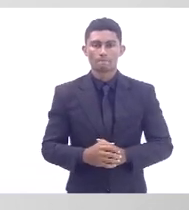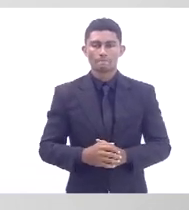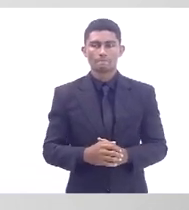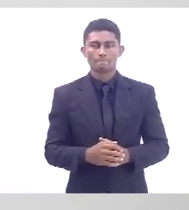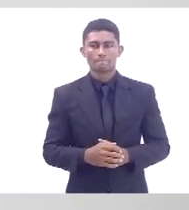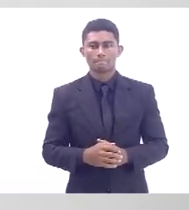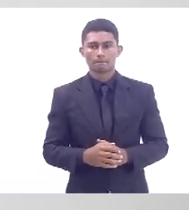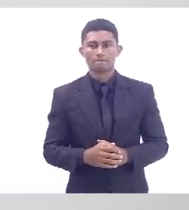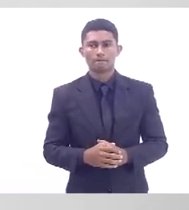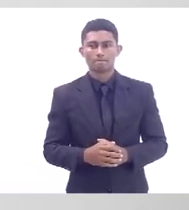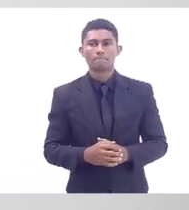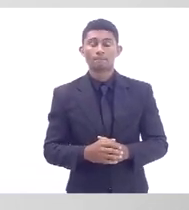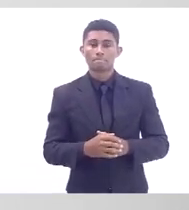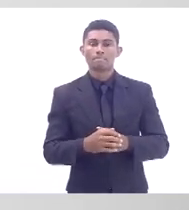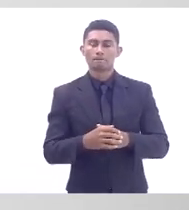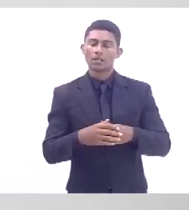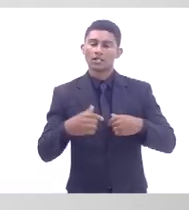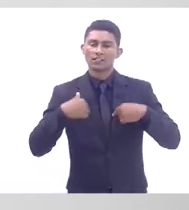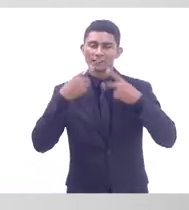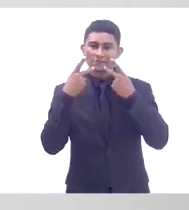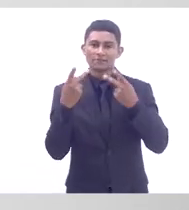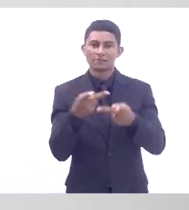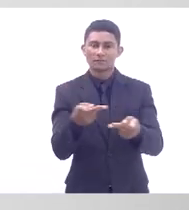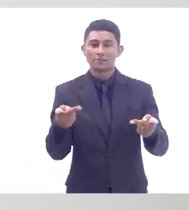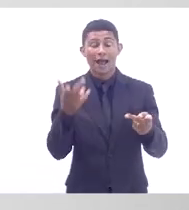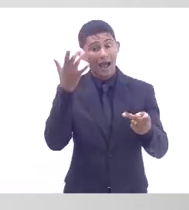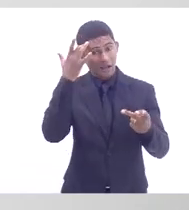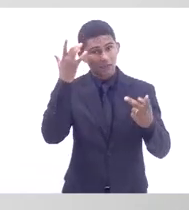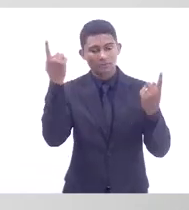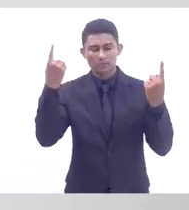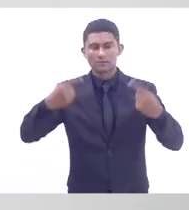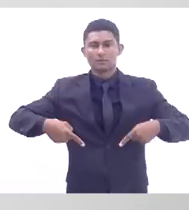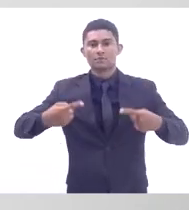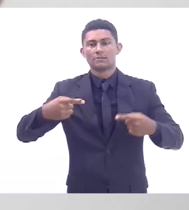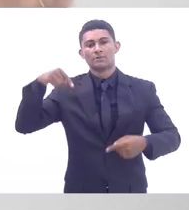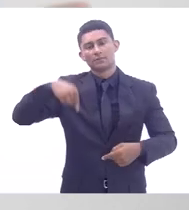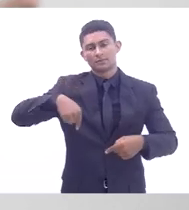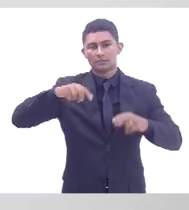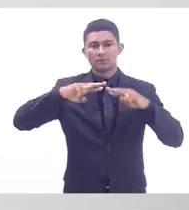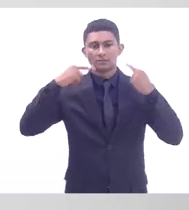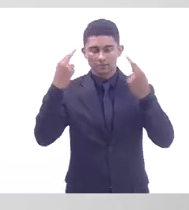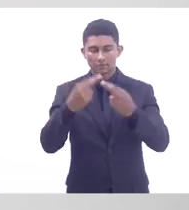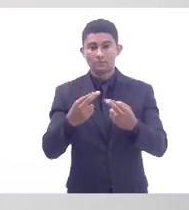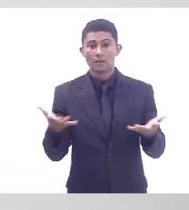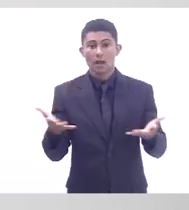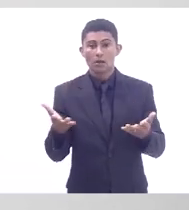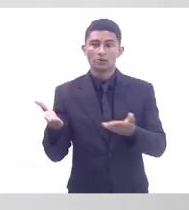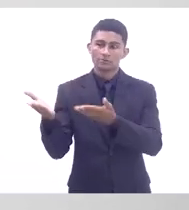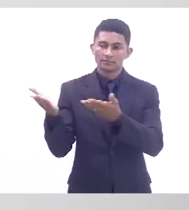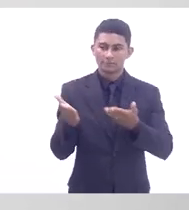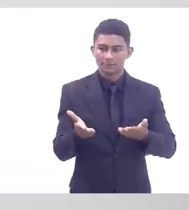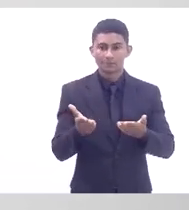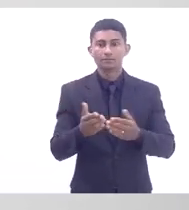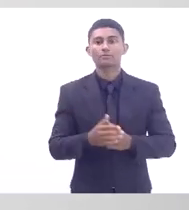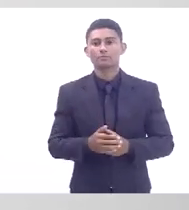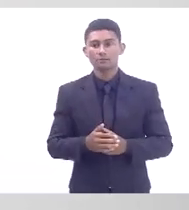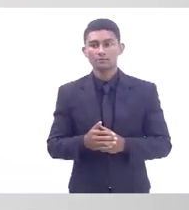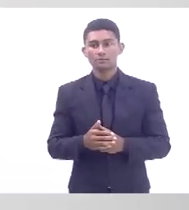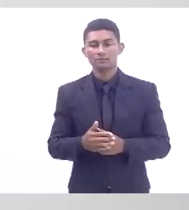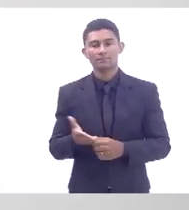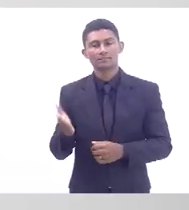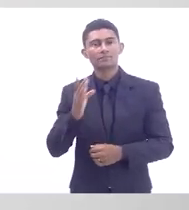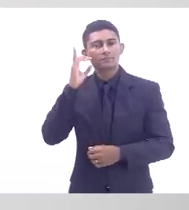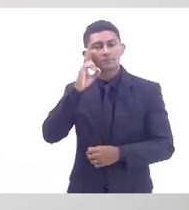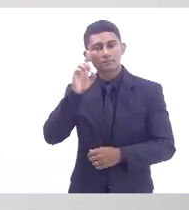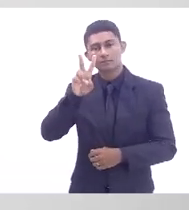sua fala Inicial tentando desenhar um pouco que eu entendo que são os nossos desafios essa audiência pública e passo e imediatamente a palavra para falar